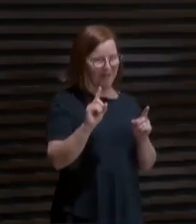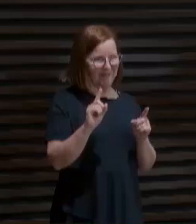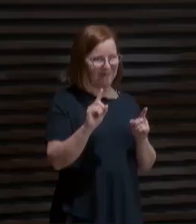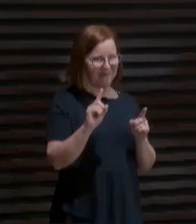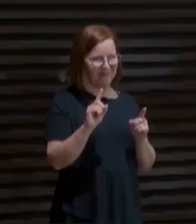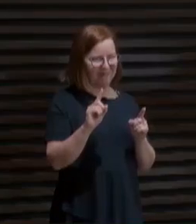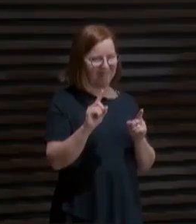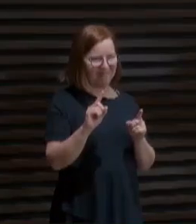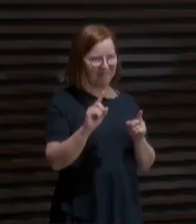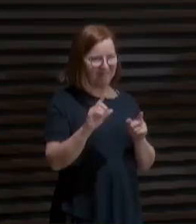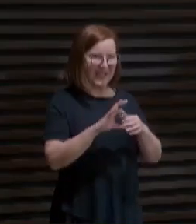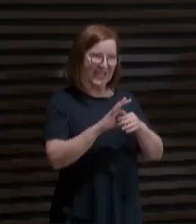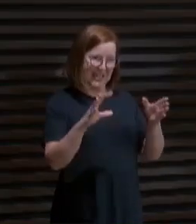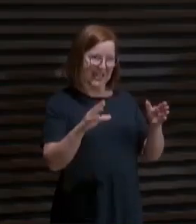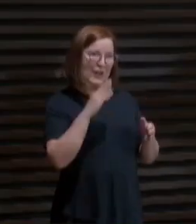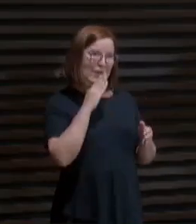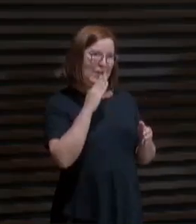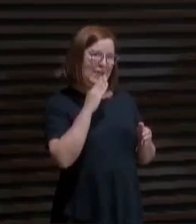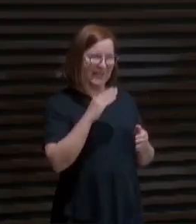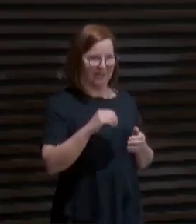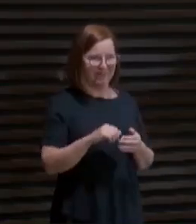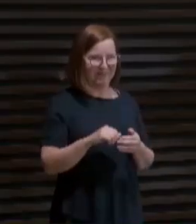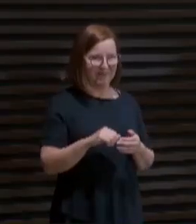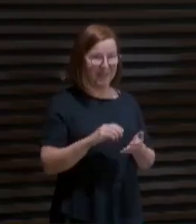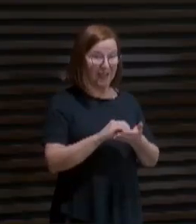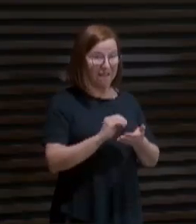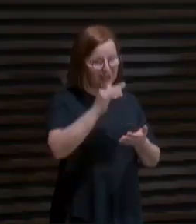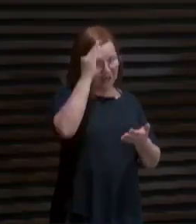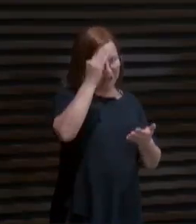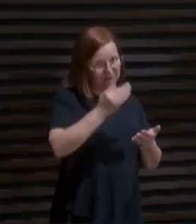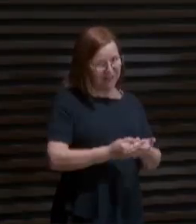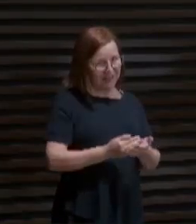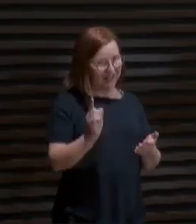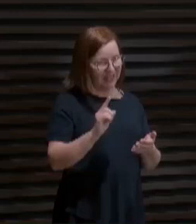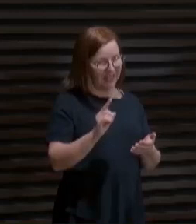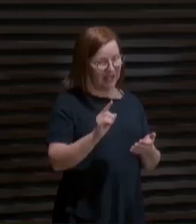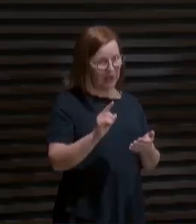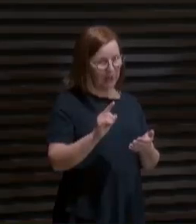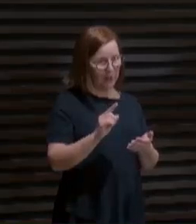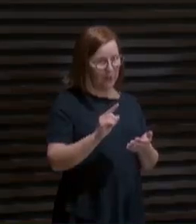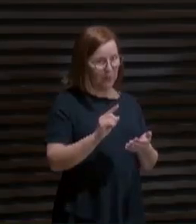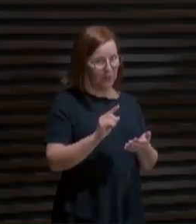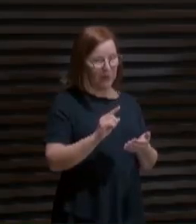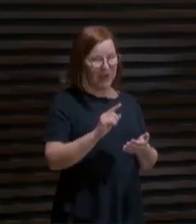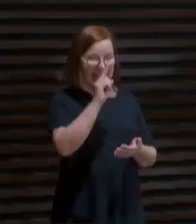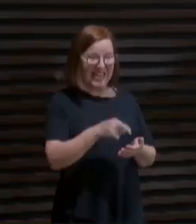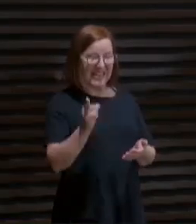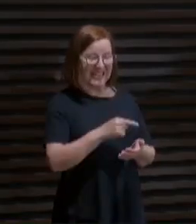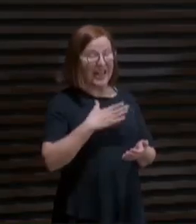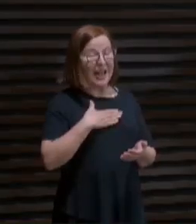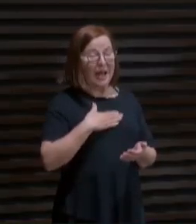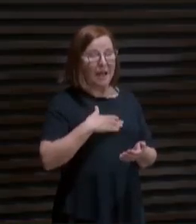me conhecer. A sua incredulidade não vai desfazer a minha fidelidade.